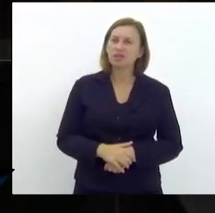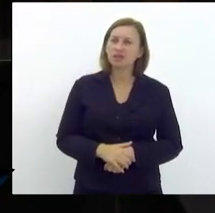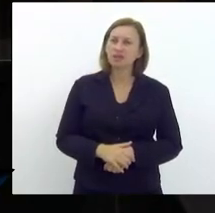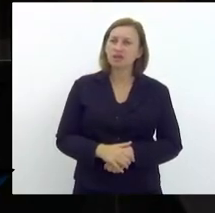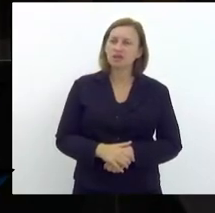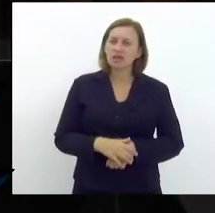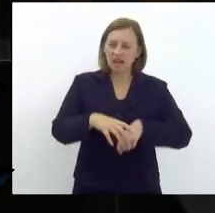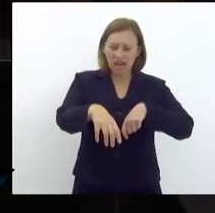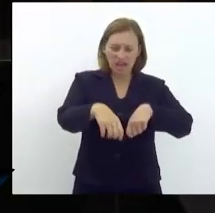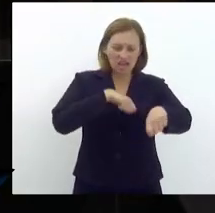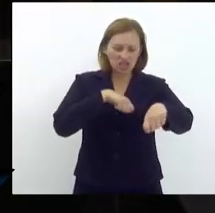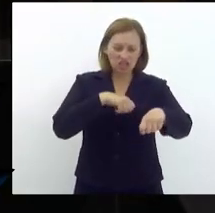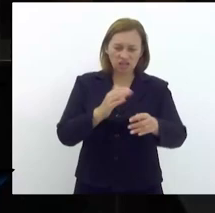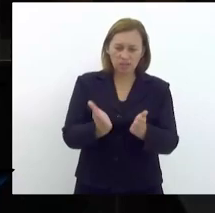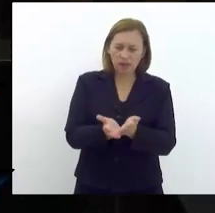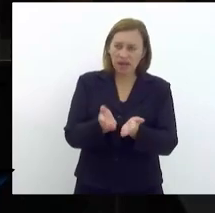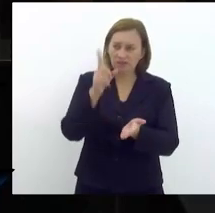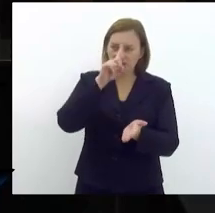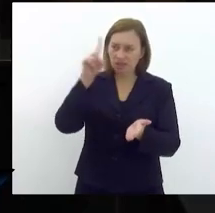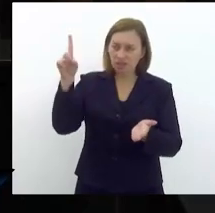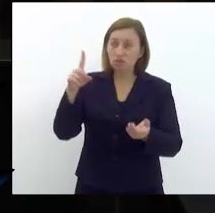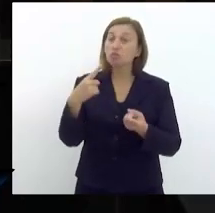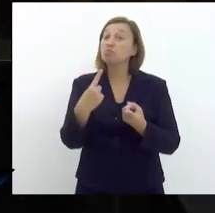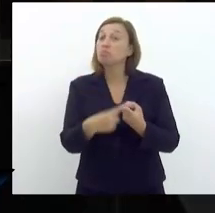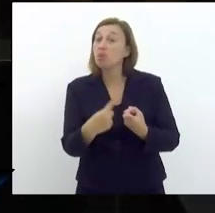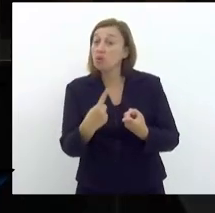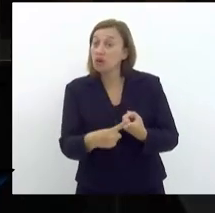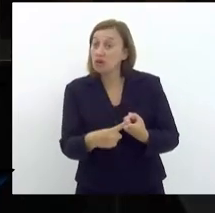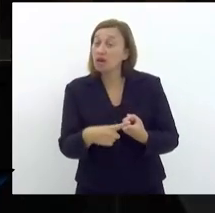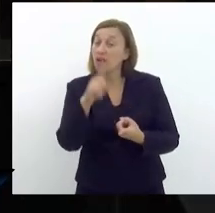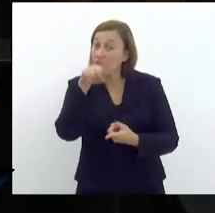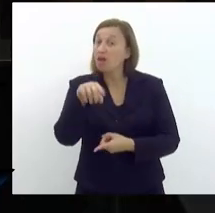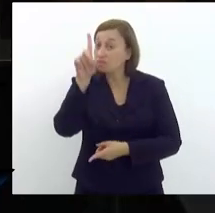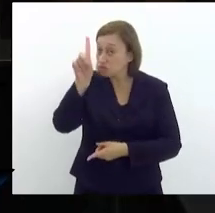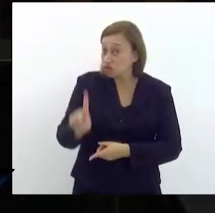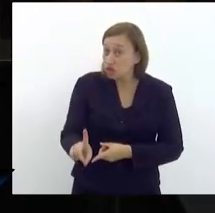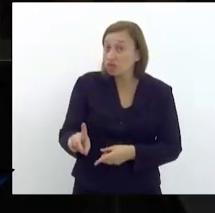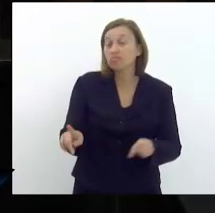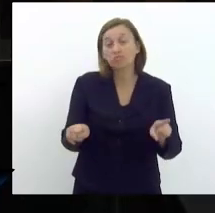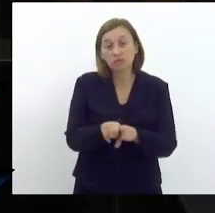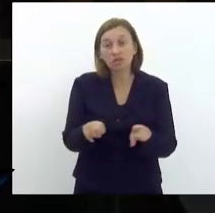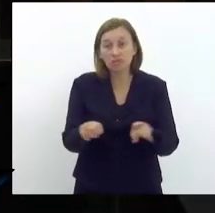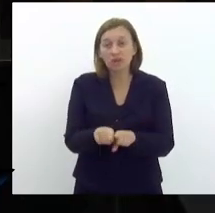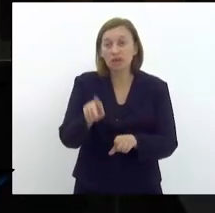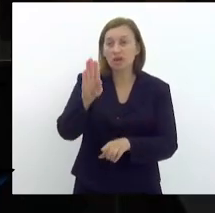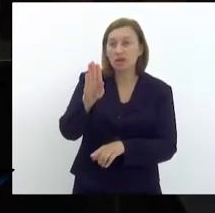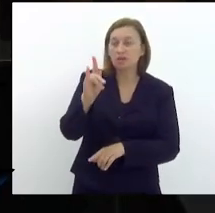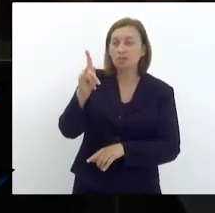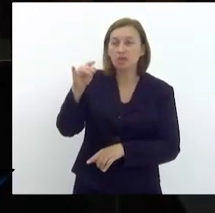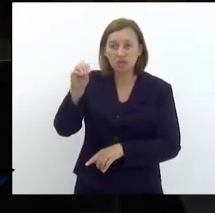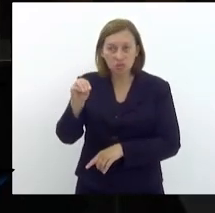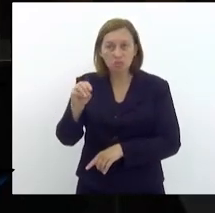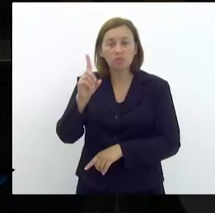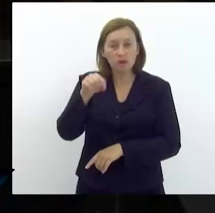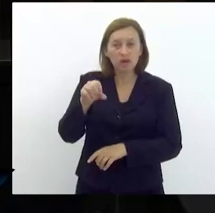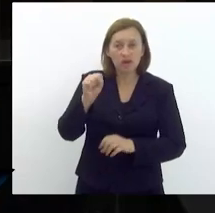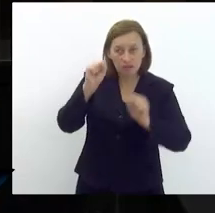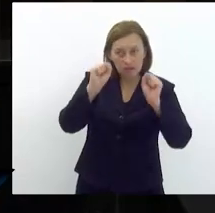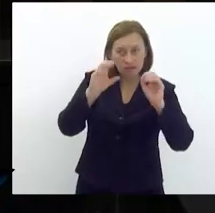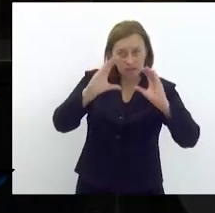a Bíblia porque é um direito também do bispo cidadão